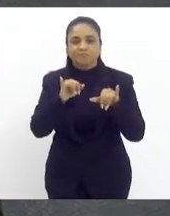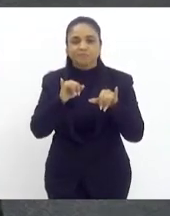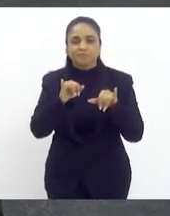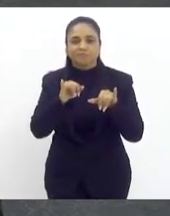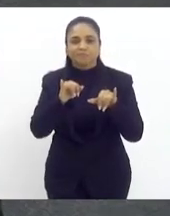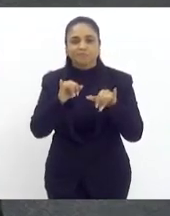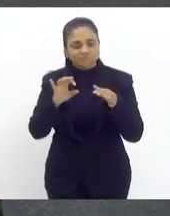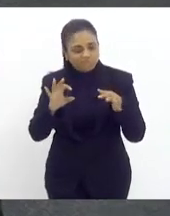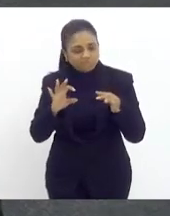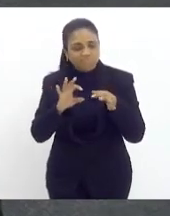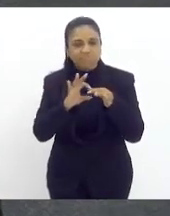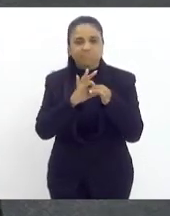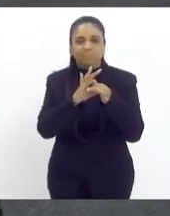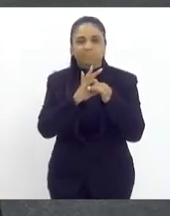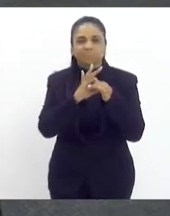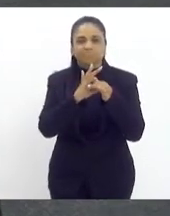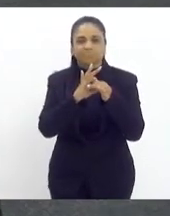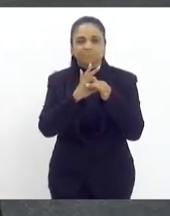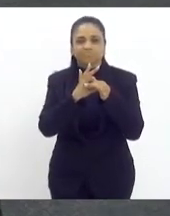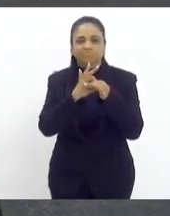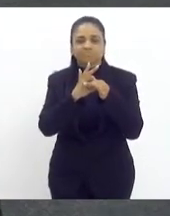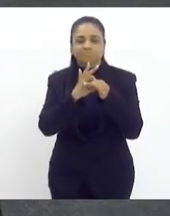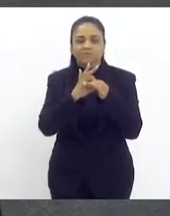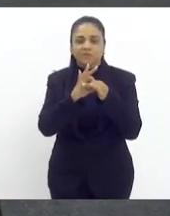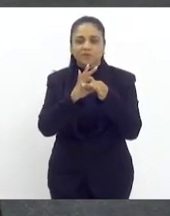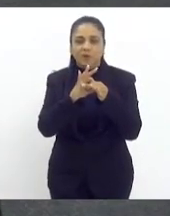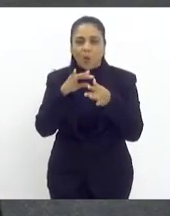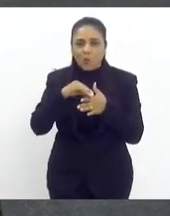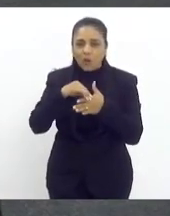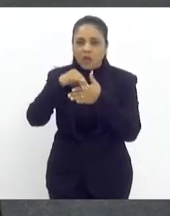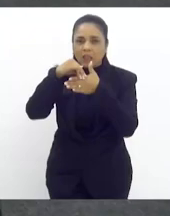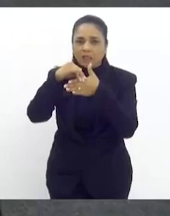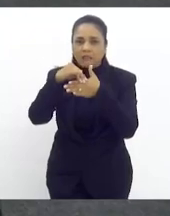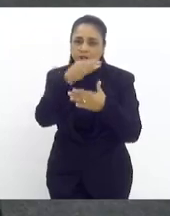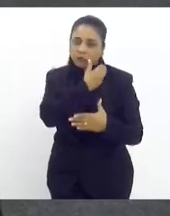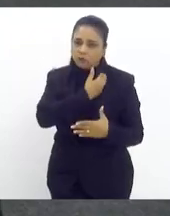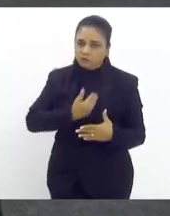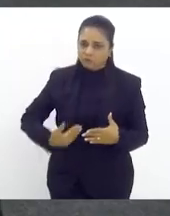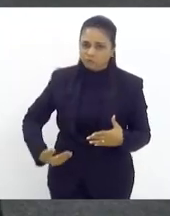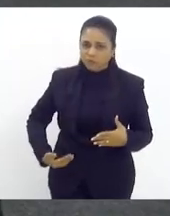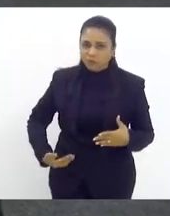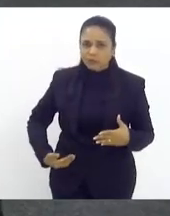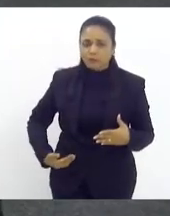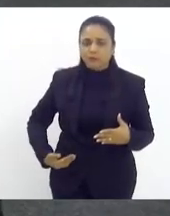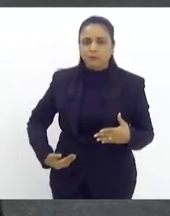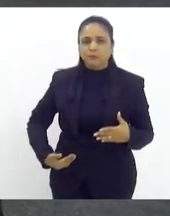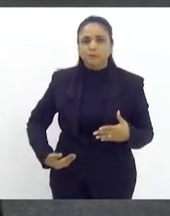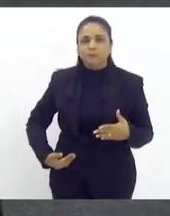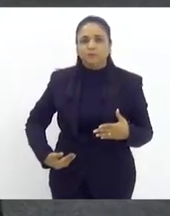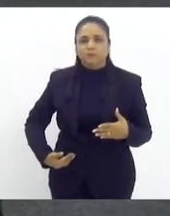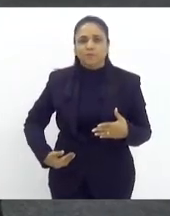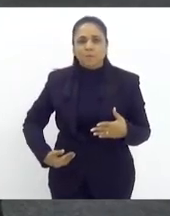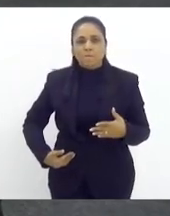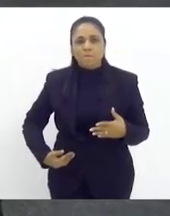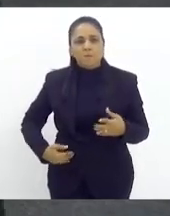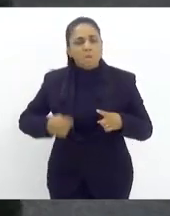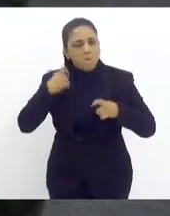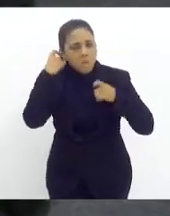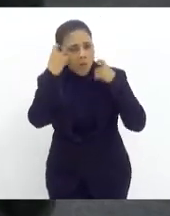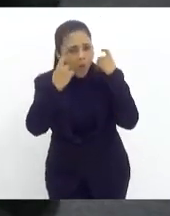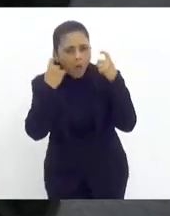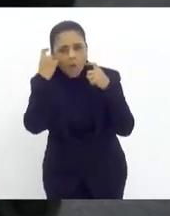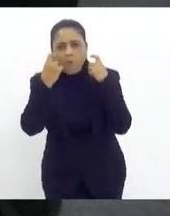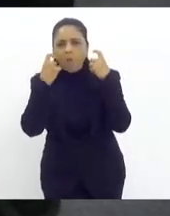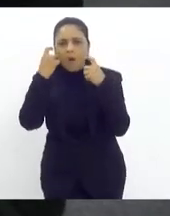me unir junto ao líder do governo nessa preocupação que é uma preocupação